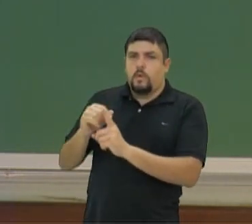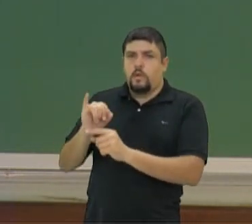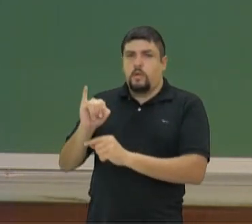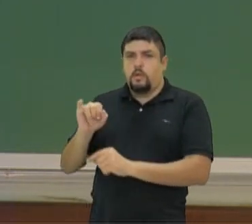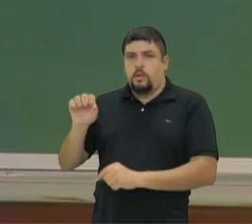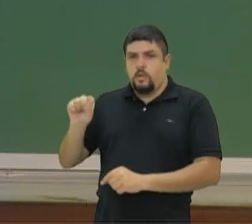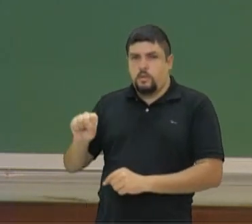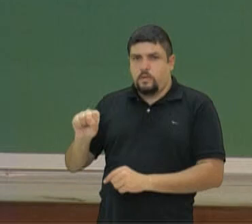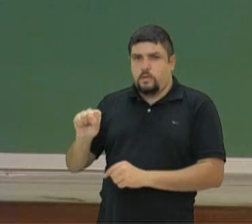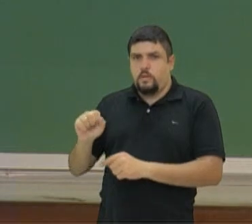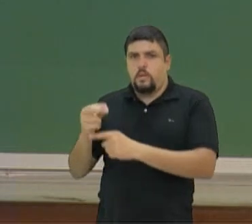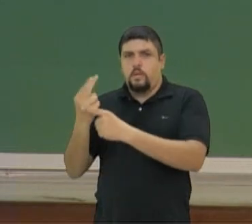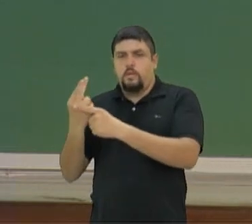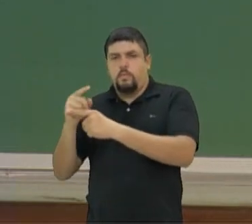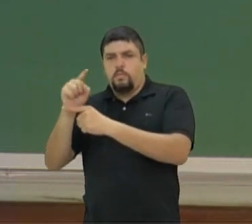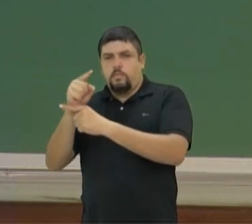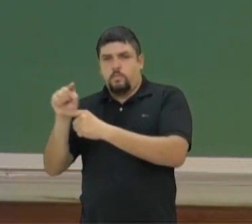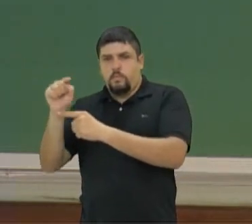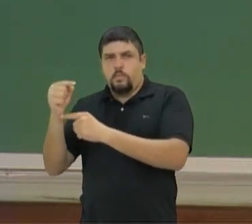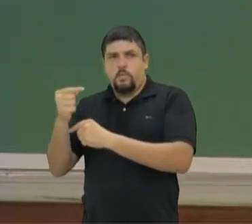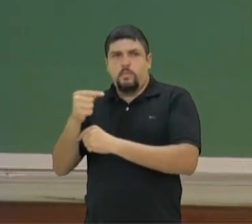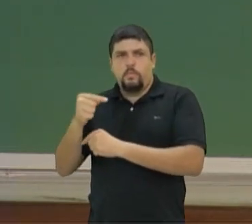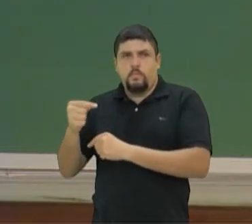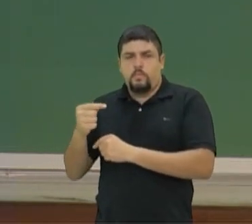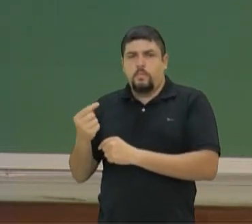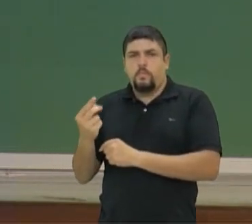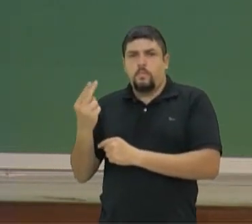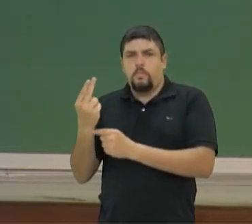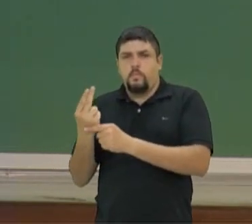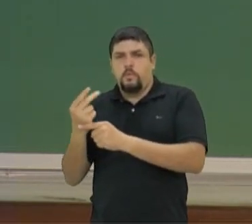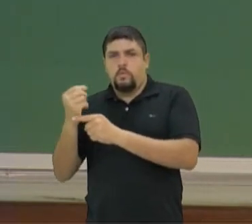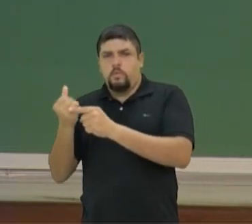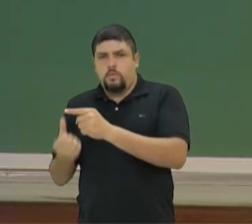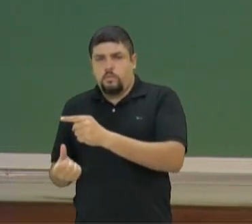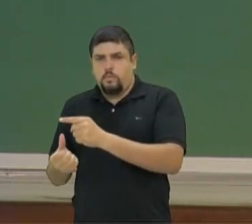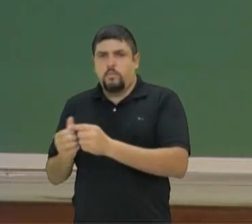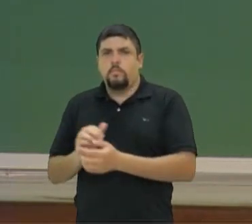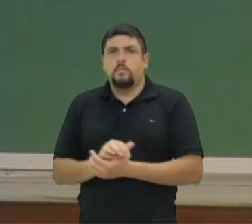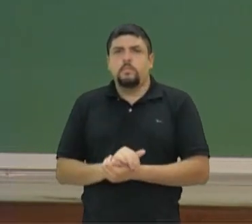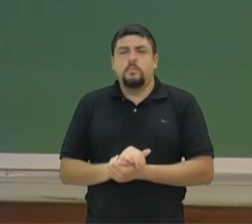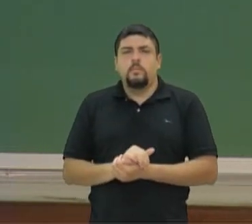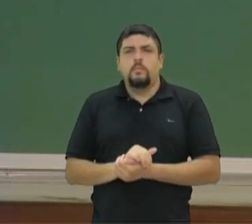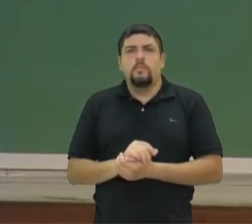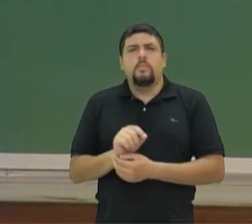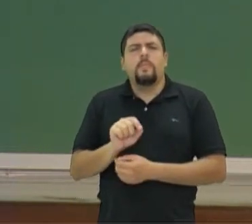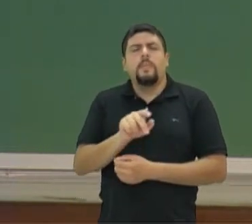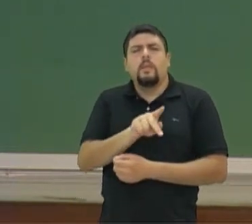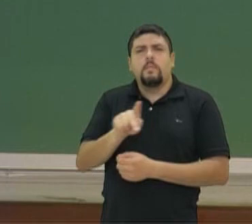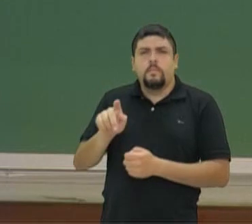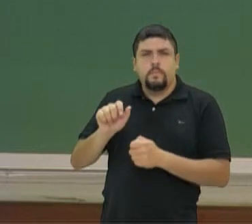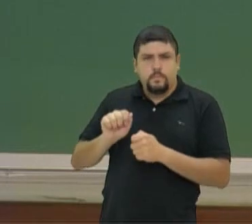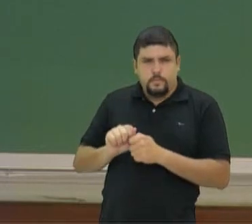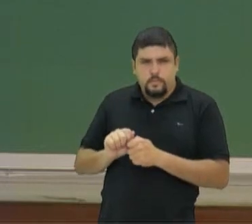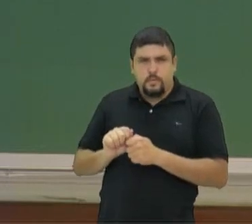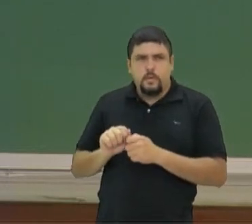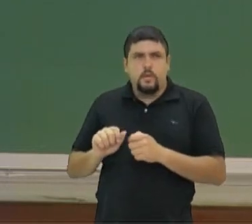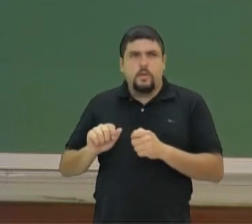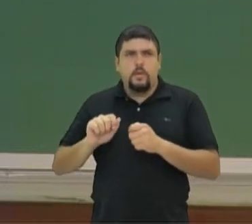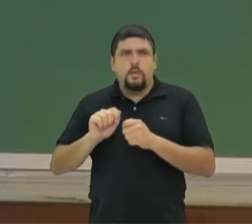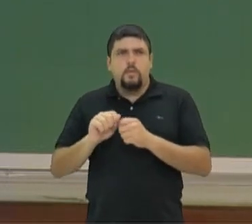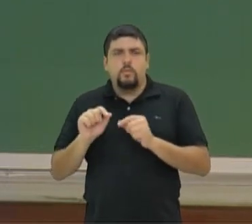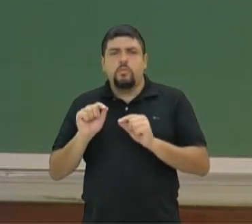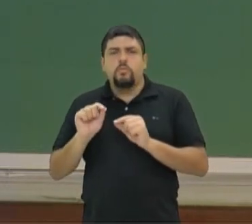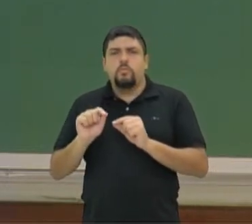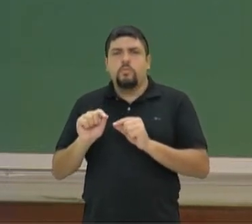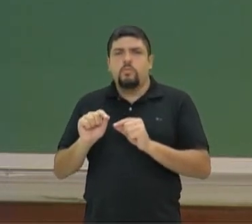seno de π sobre 4 menos π sobre 6. O que foi feito aqui? O que o professor fez? Ele fez a diferença